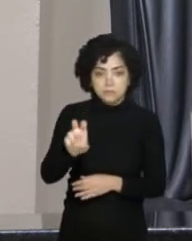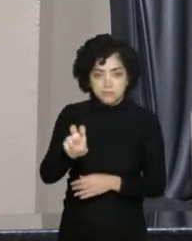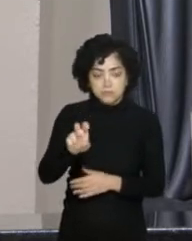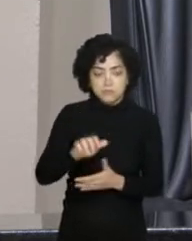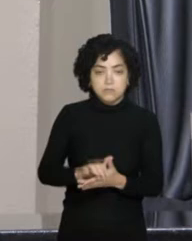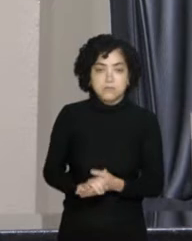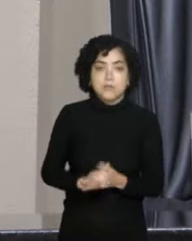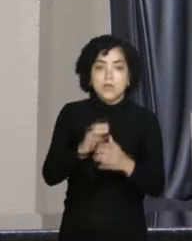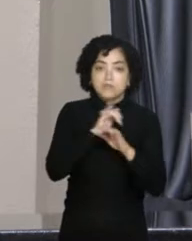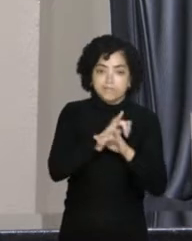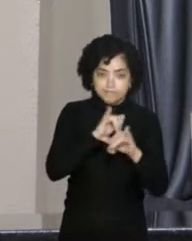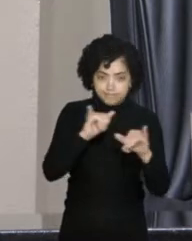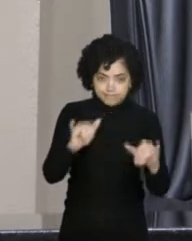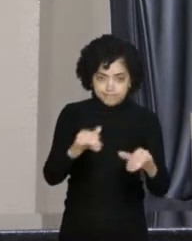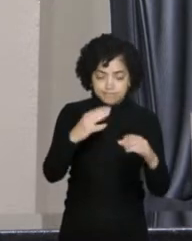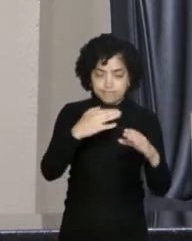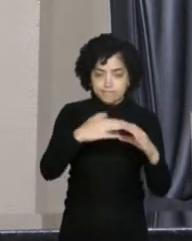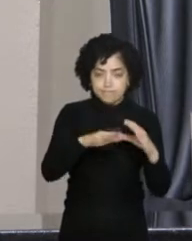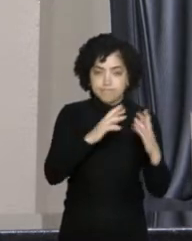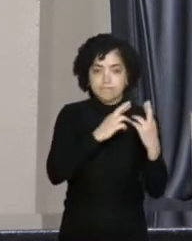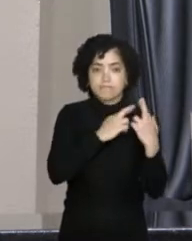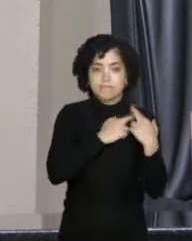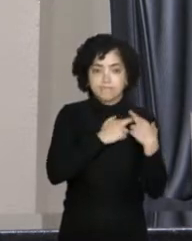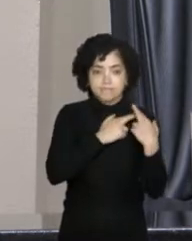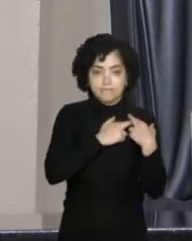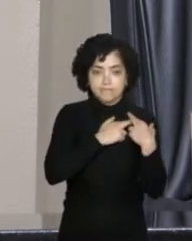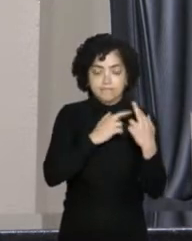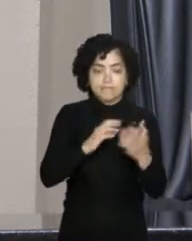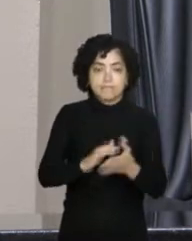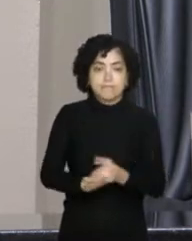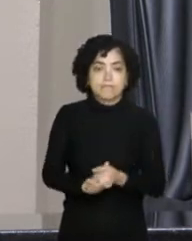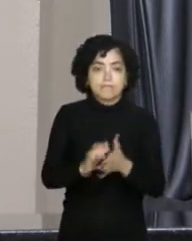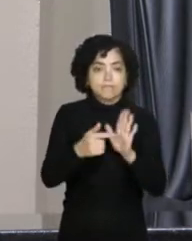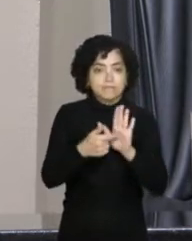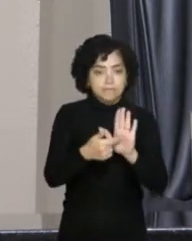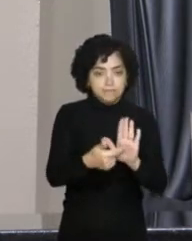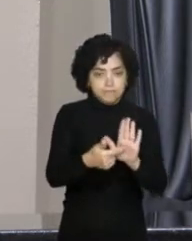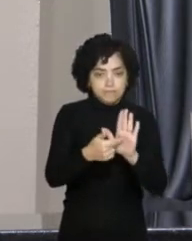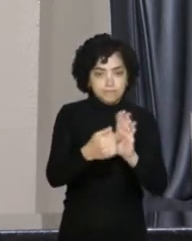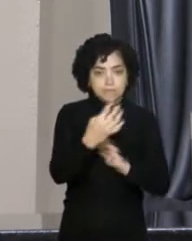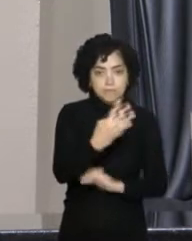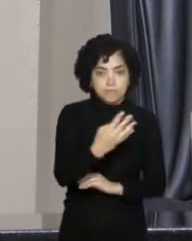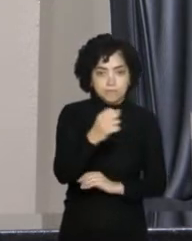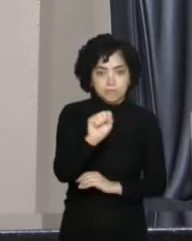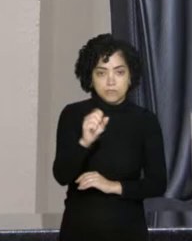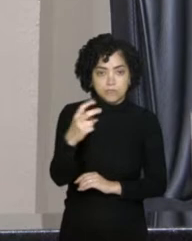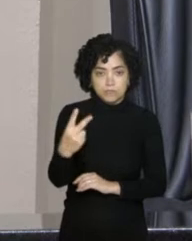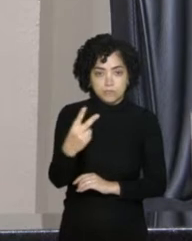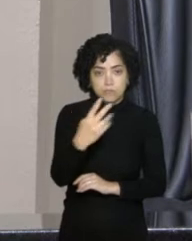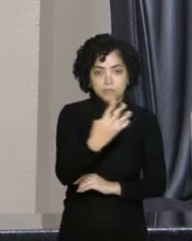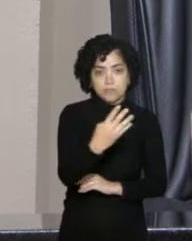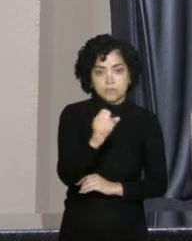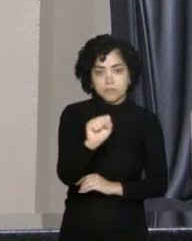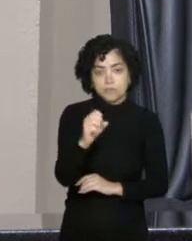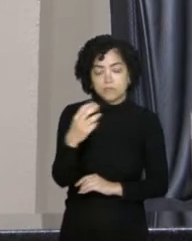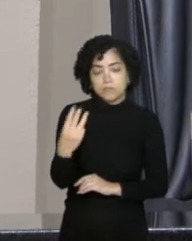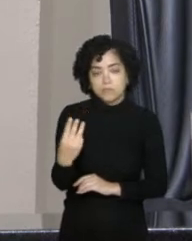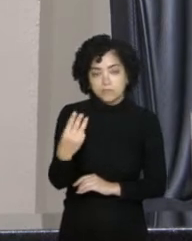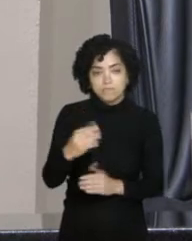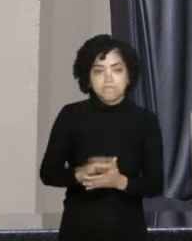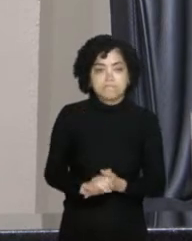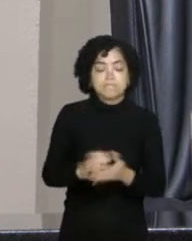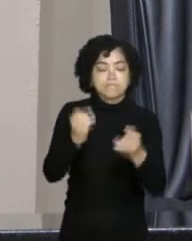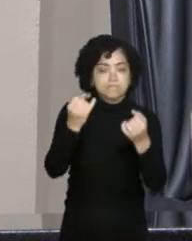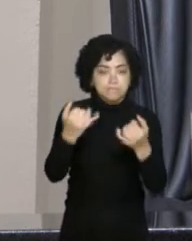e comunicou que encaminhará aos destinatários as indicações 482 e 483/2022.